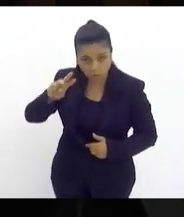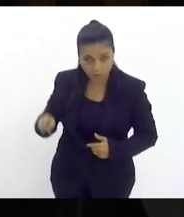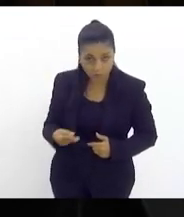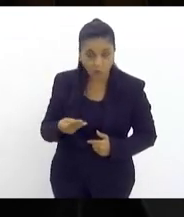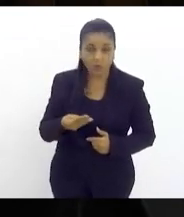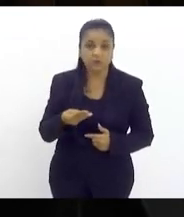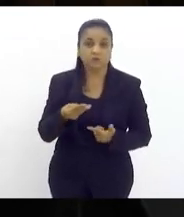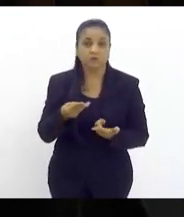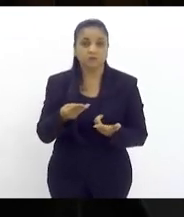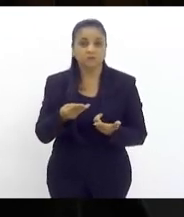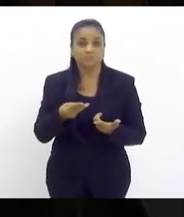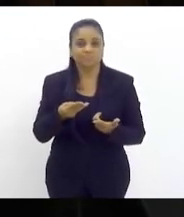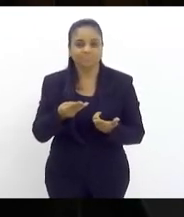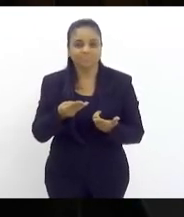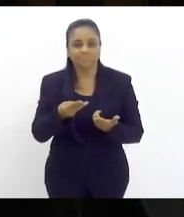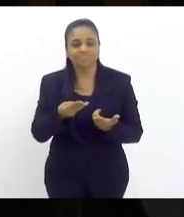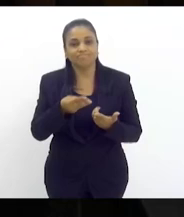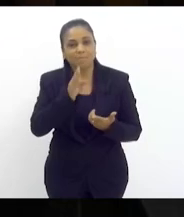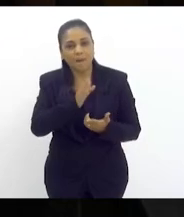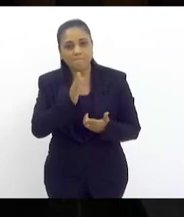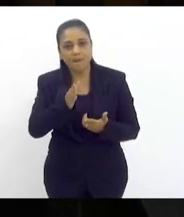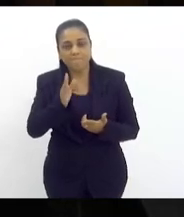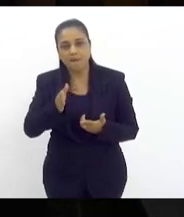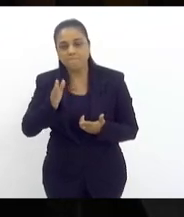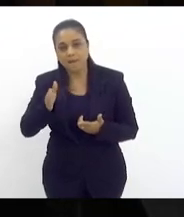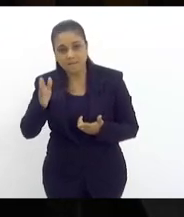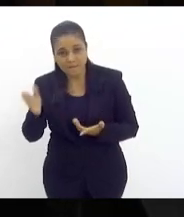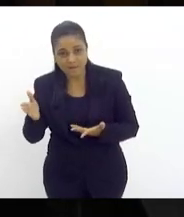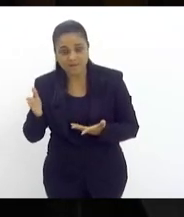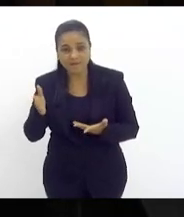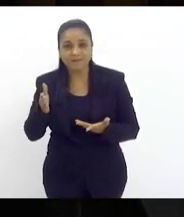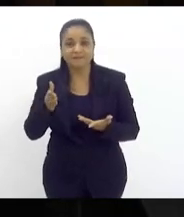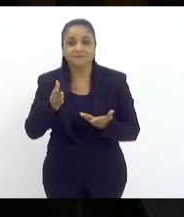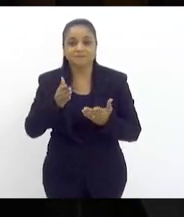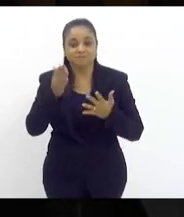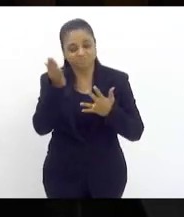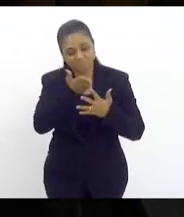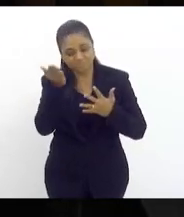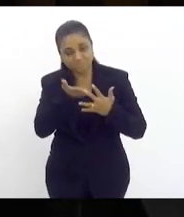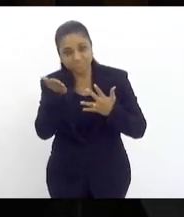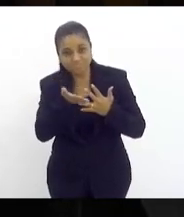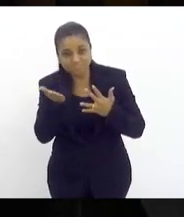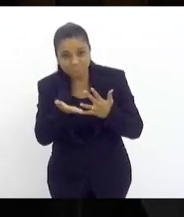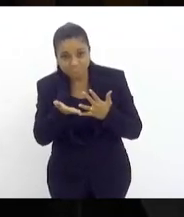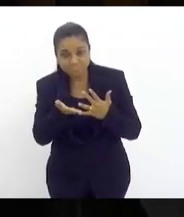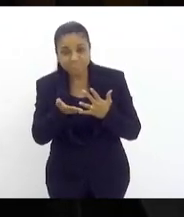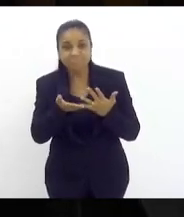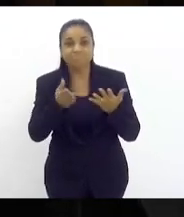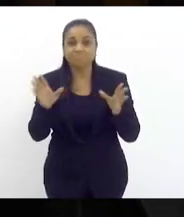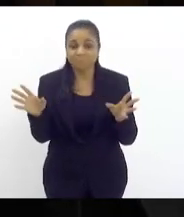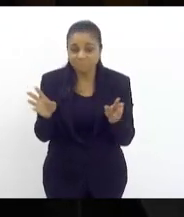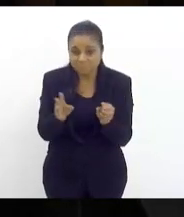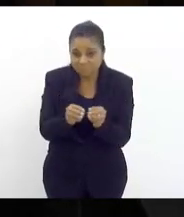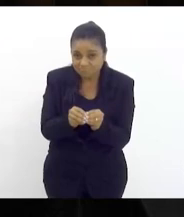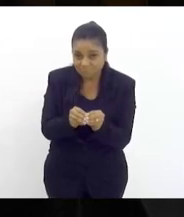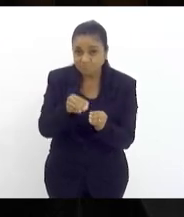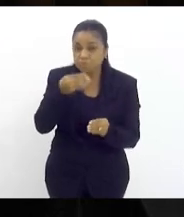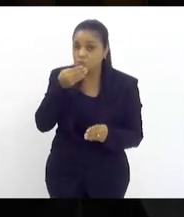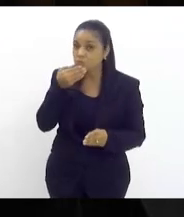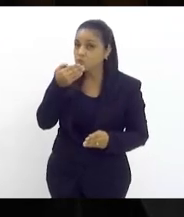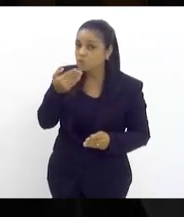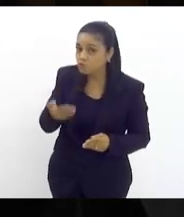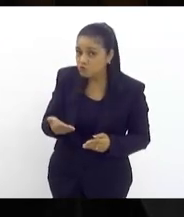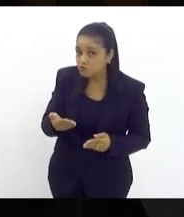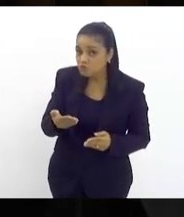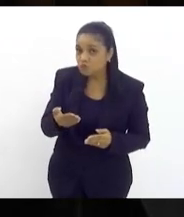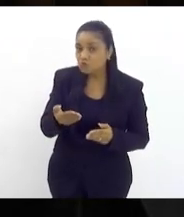de grandeza dos déficits. Senhora Presidente, concluindo, este pedido tem que